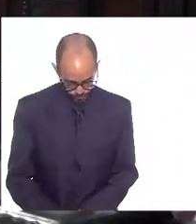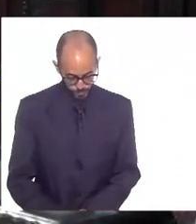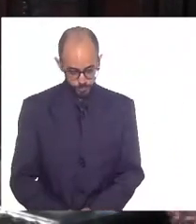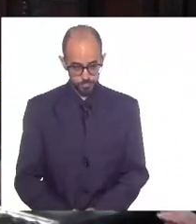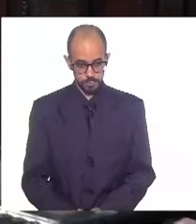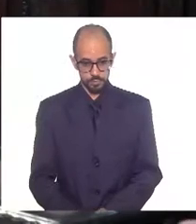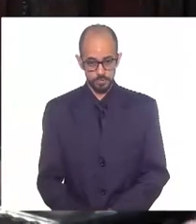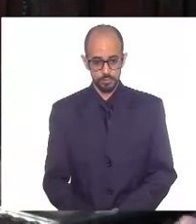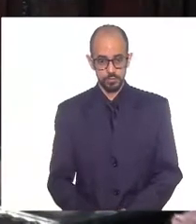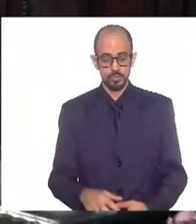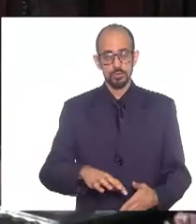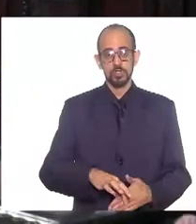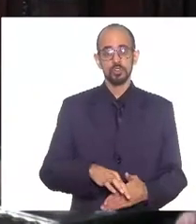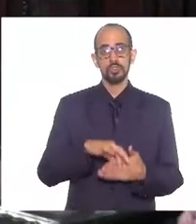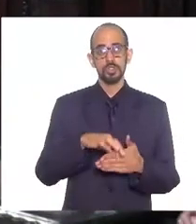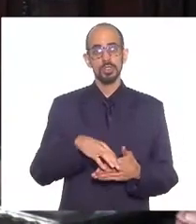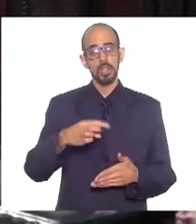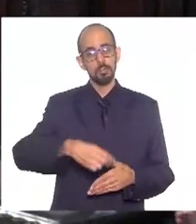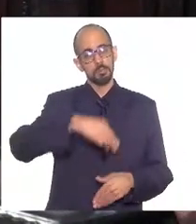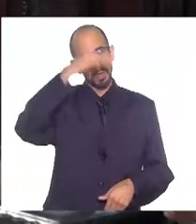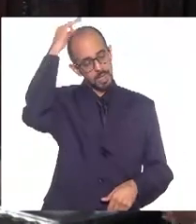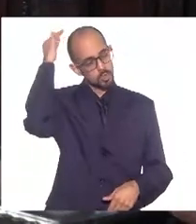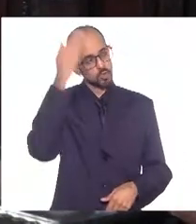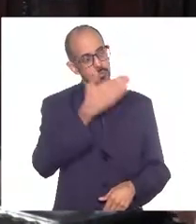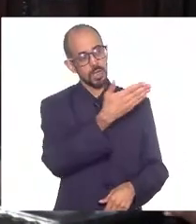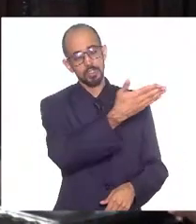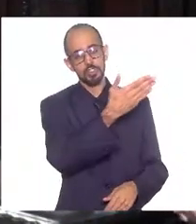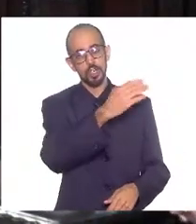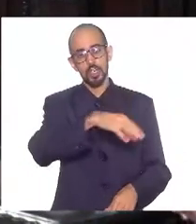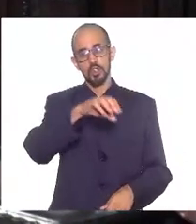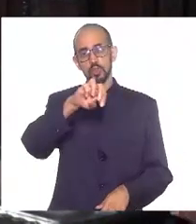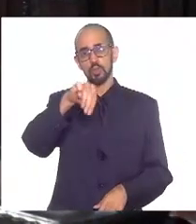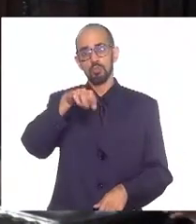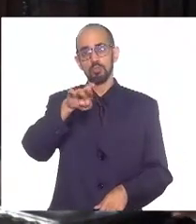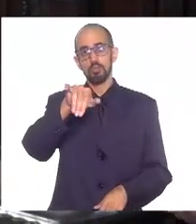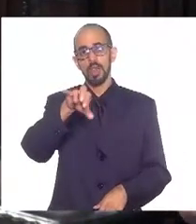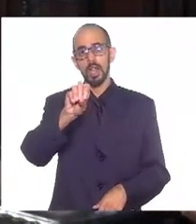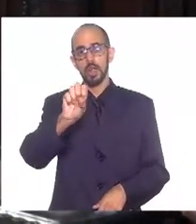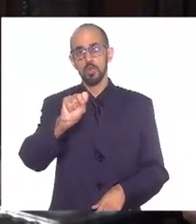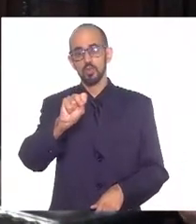nosso líder Márcio Pacheco, Marcos Vinícius,